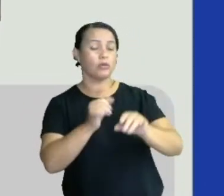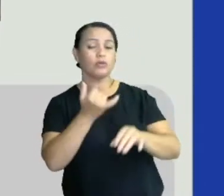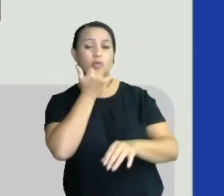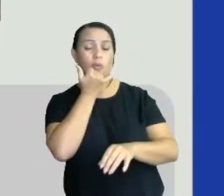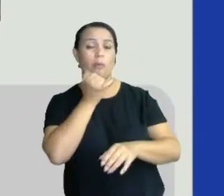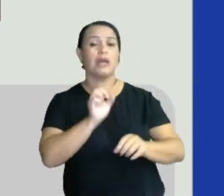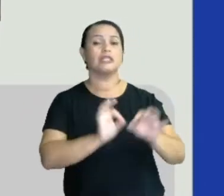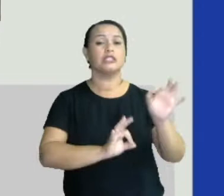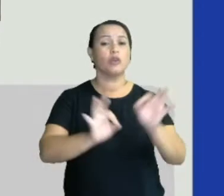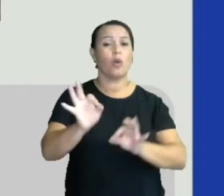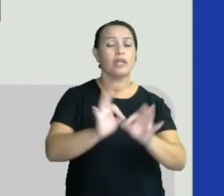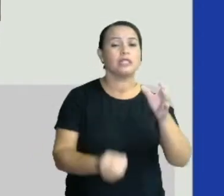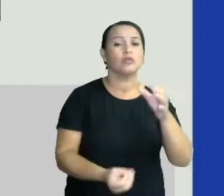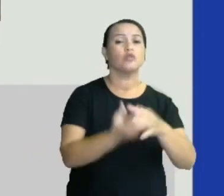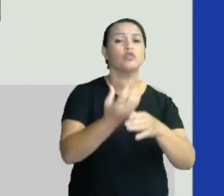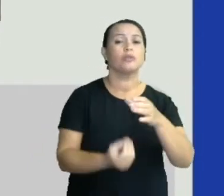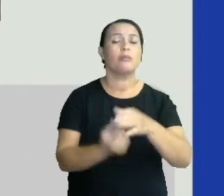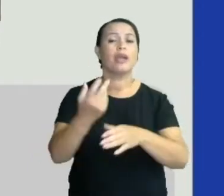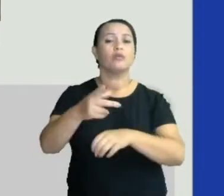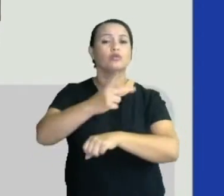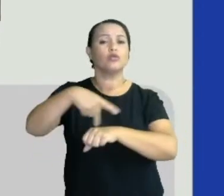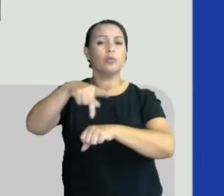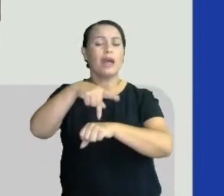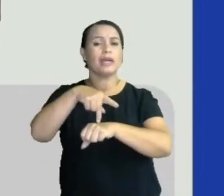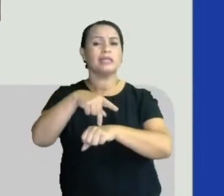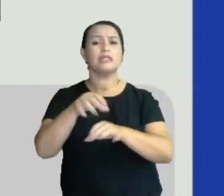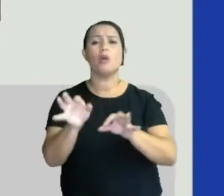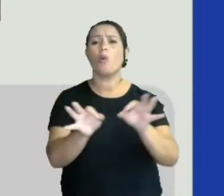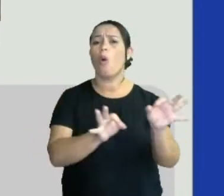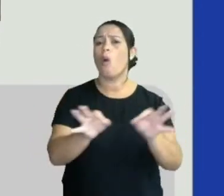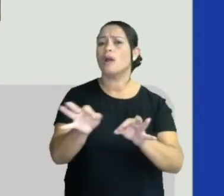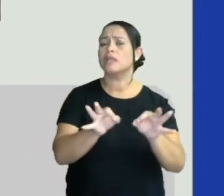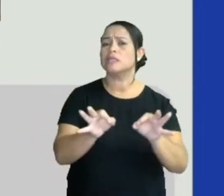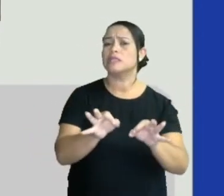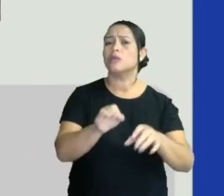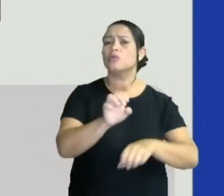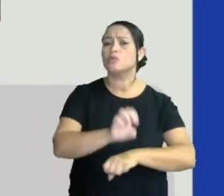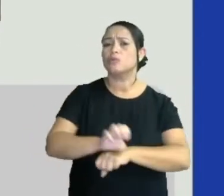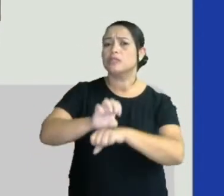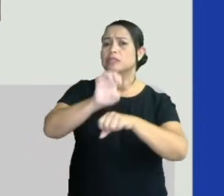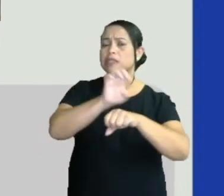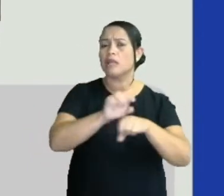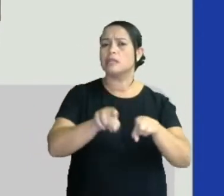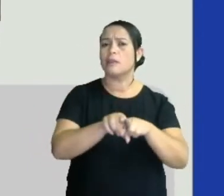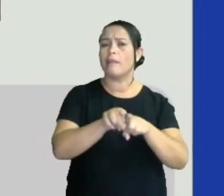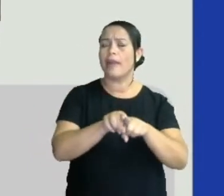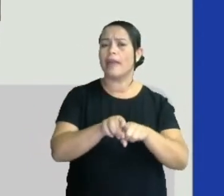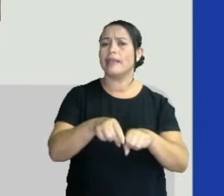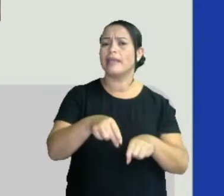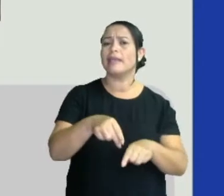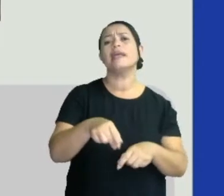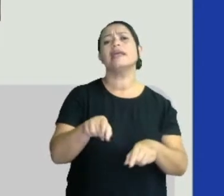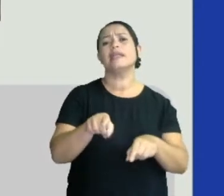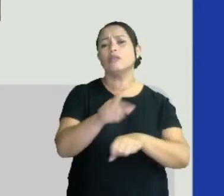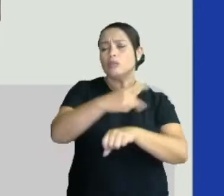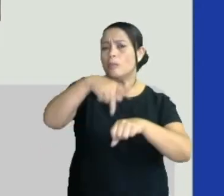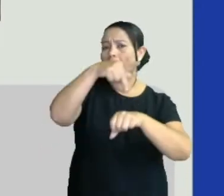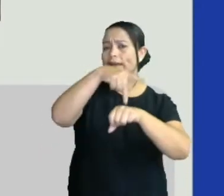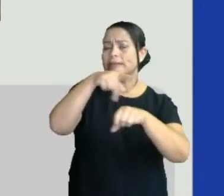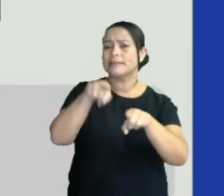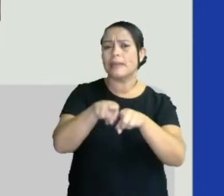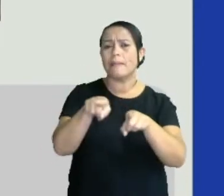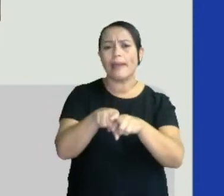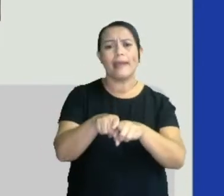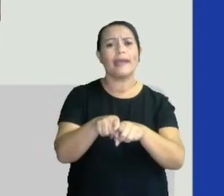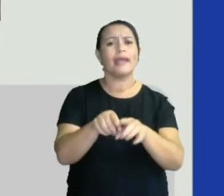dos países, porque é isso, pessoal, formação dos Estados-nações é a formação